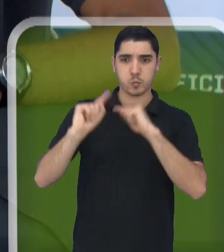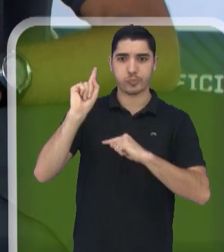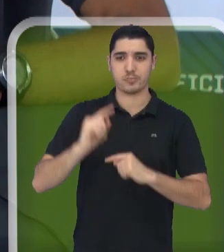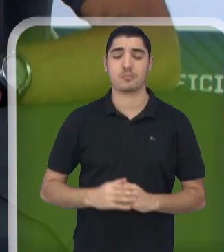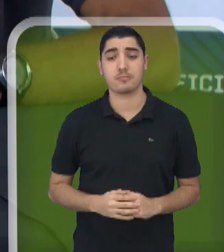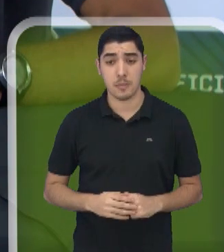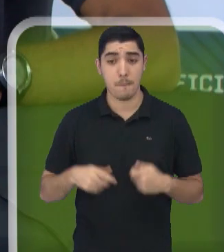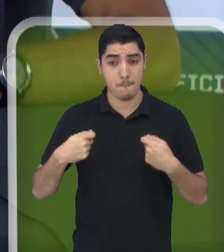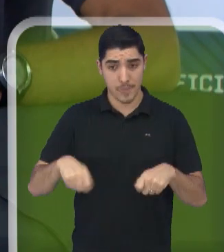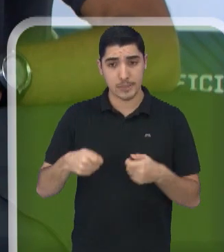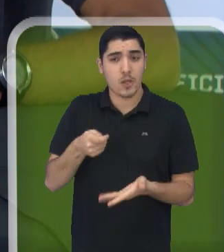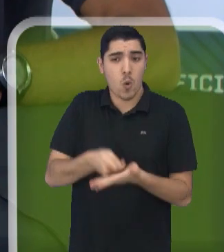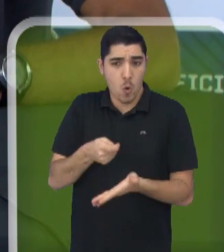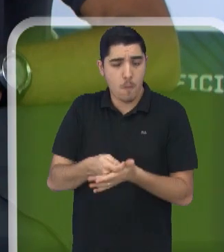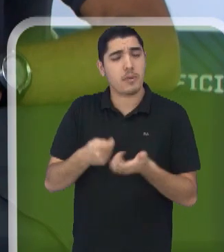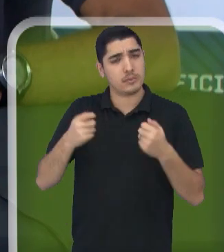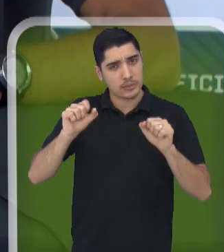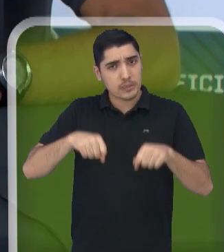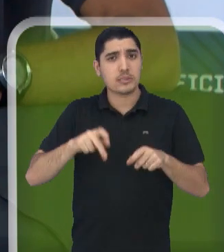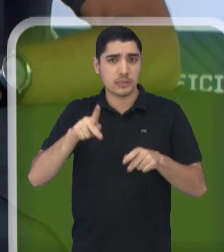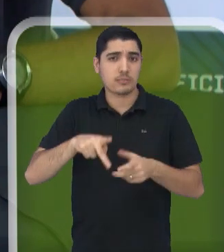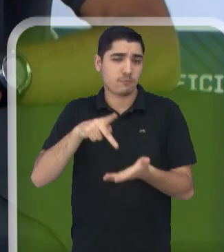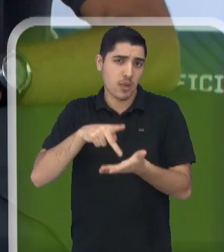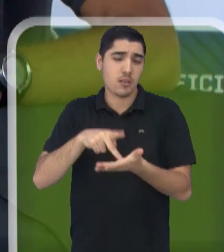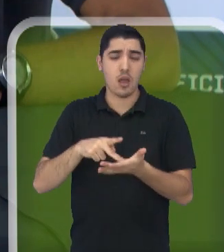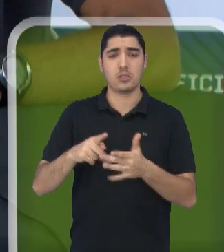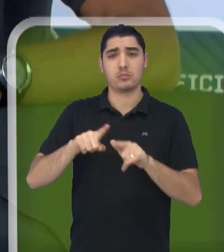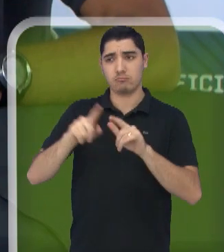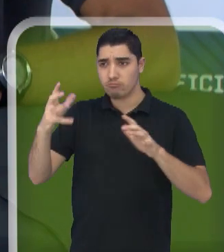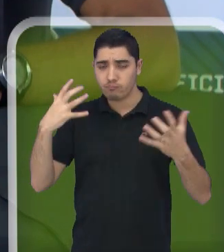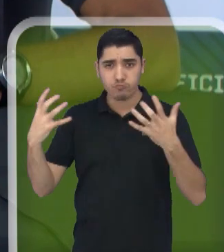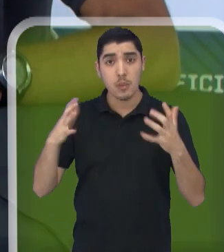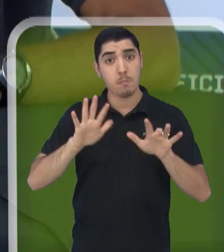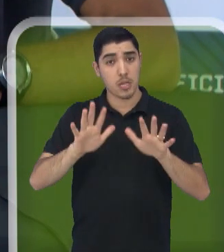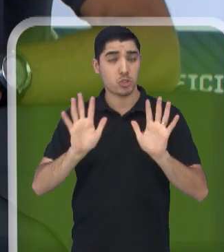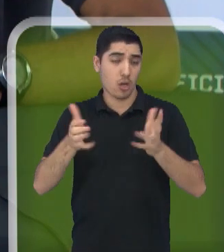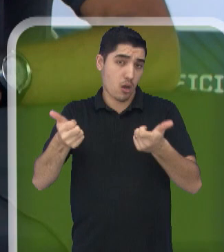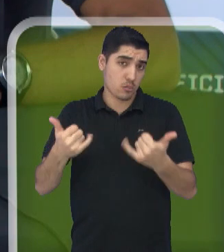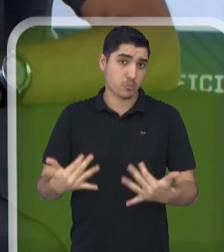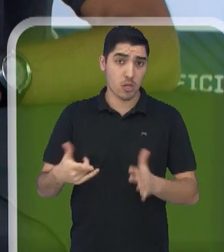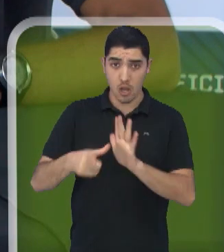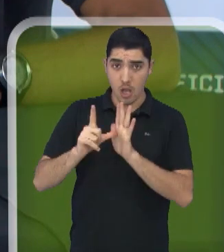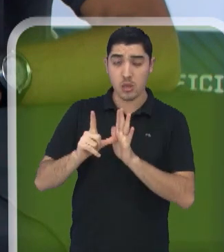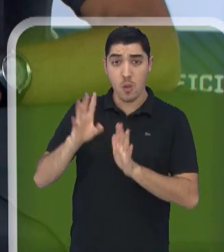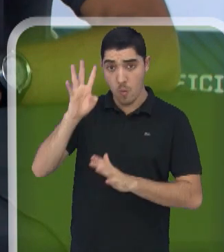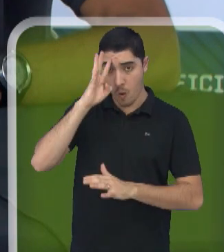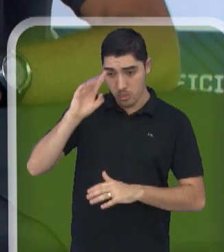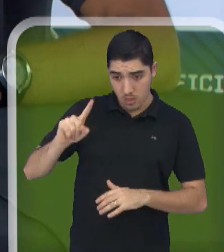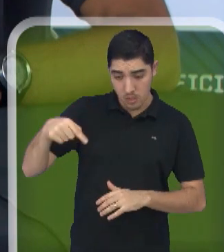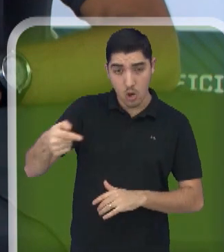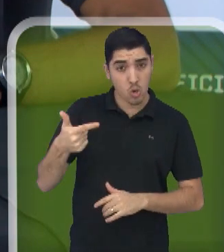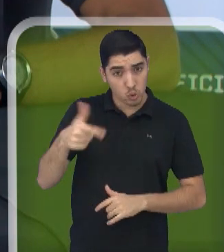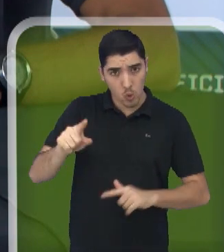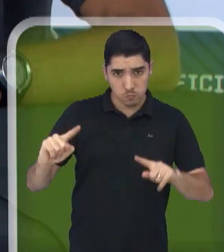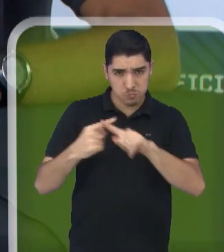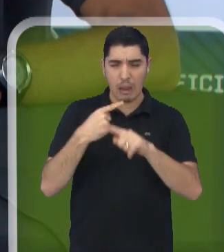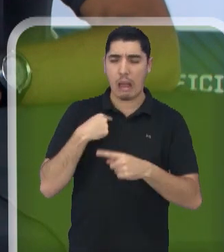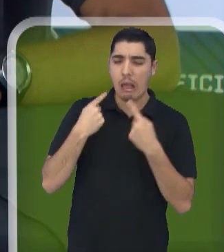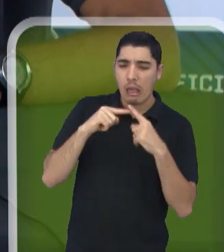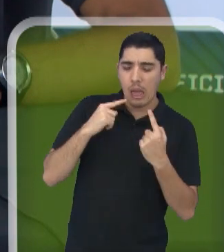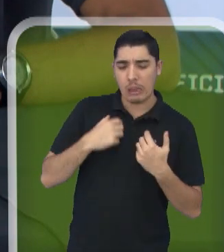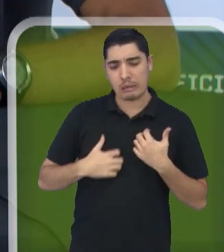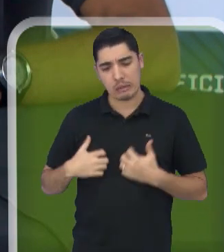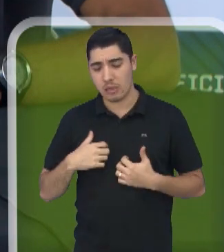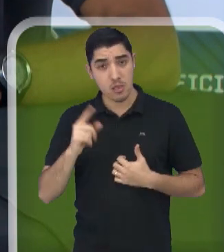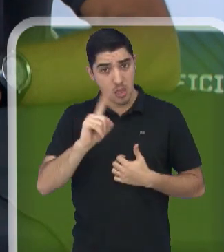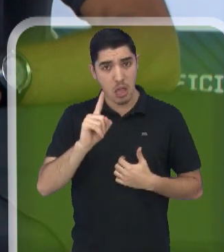tem que ter mesmo, porque a gente tem que sentir também, mas como foi dito ali antes, quarta-feira já temos outro jogo, não dá para ficar remoendo muito. Porque se a